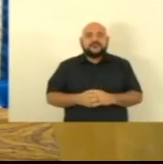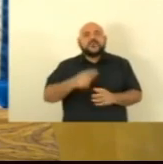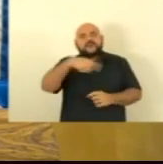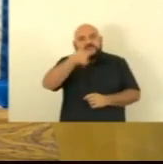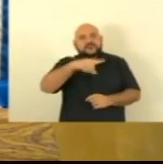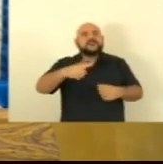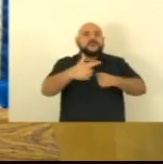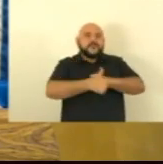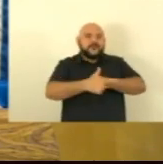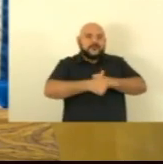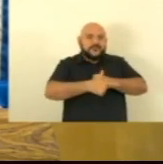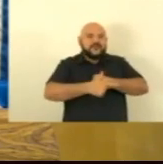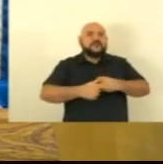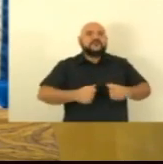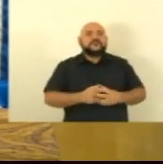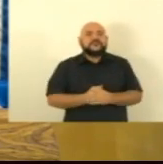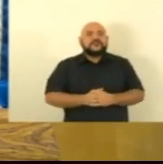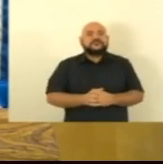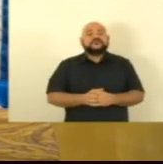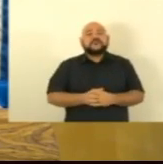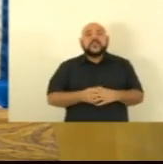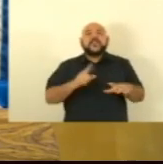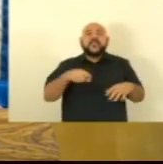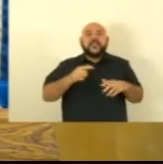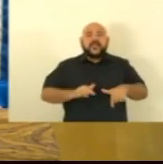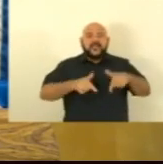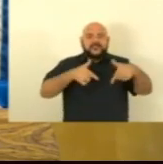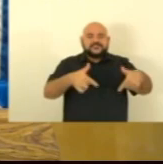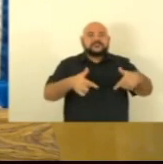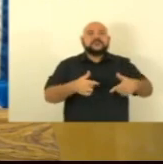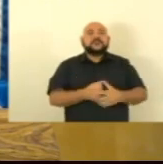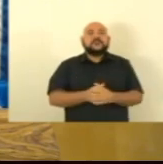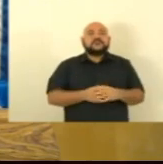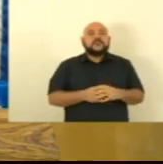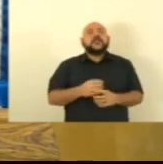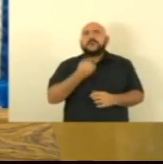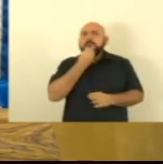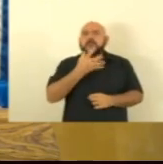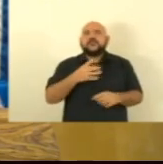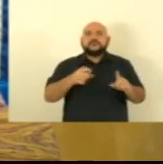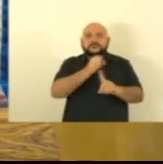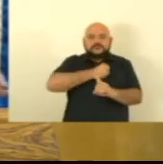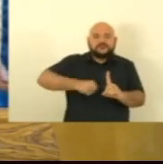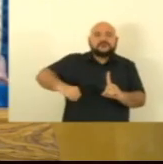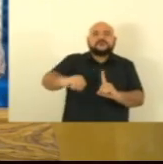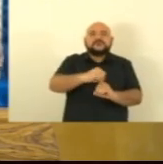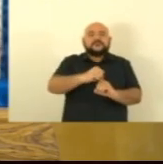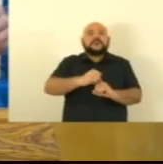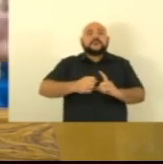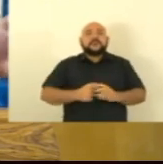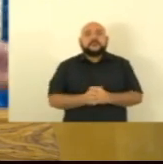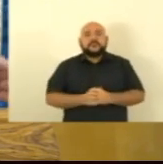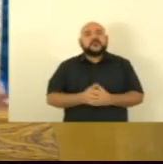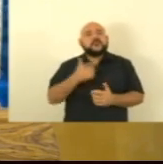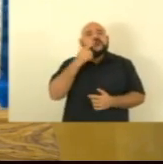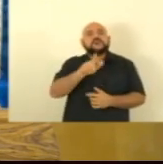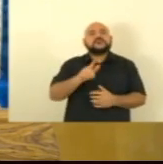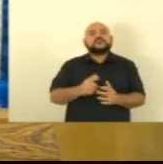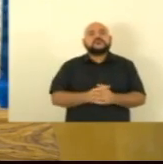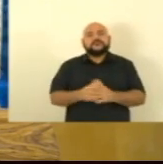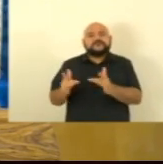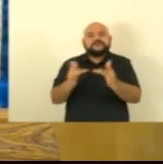vocês e as atividades que são imprescindíveis para que nós promovamos uma integração,